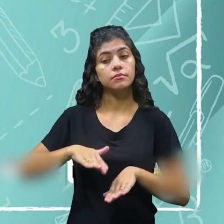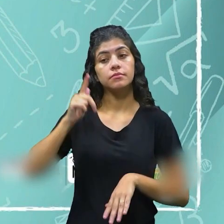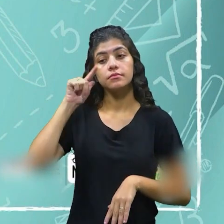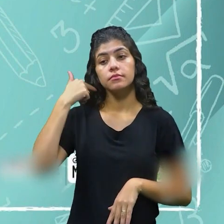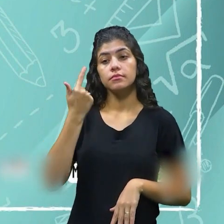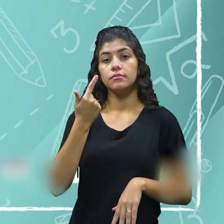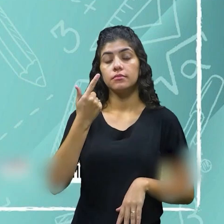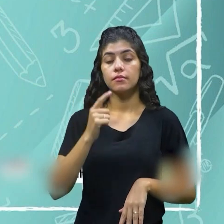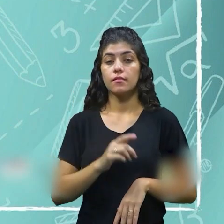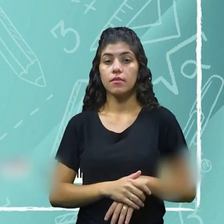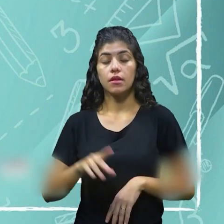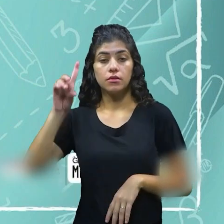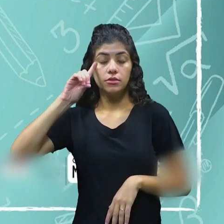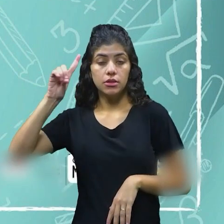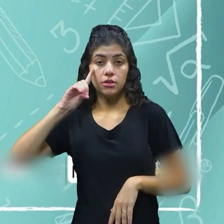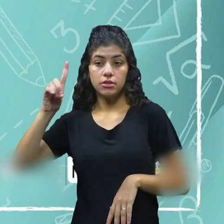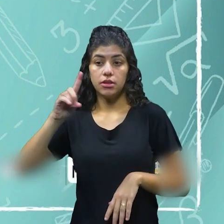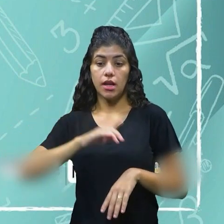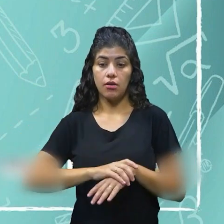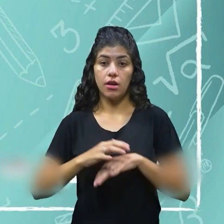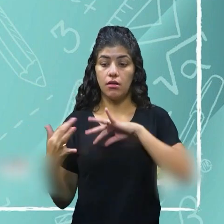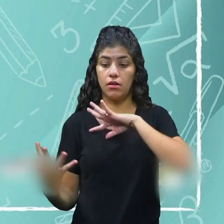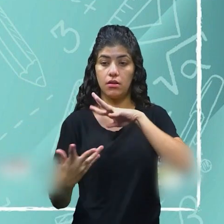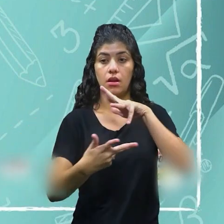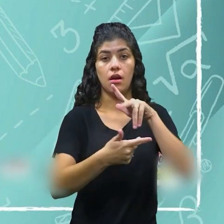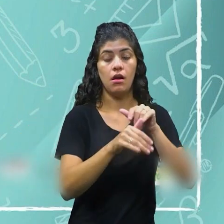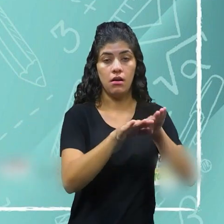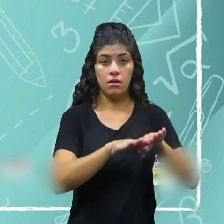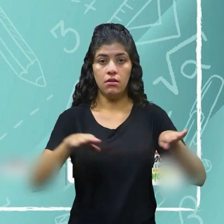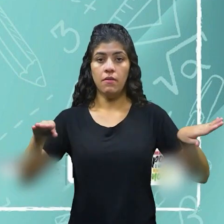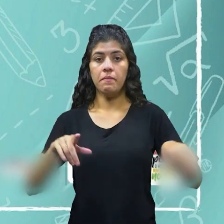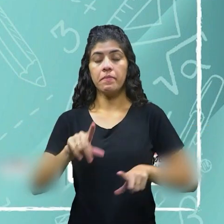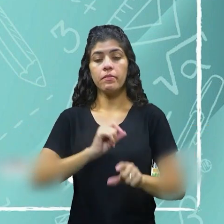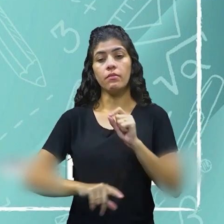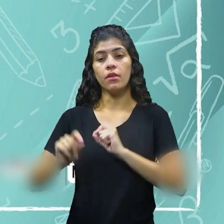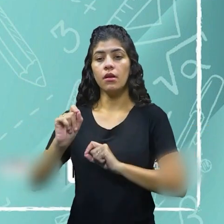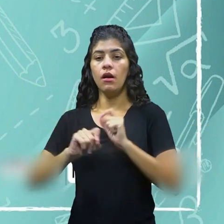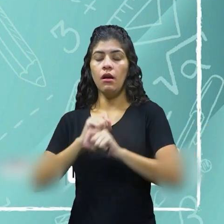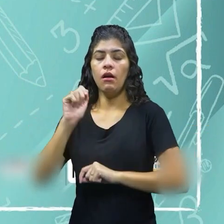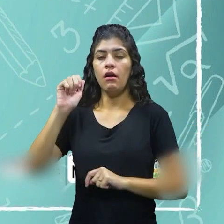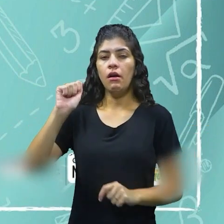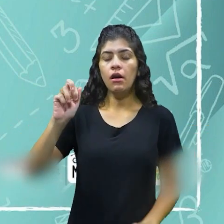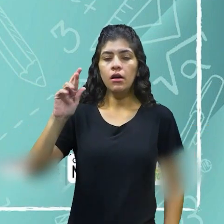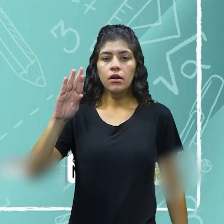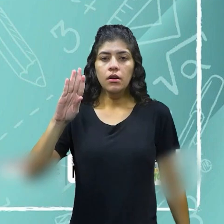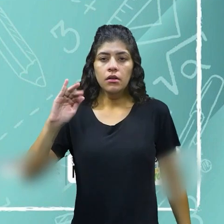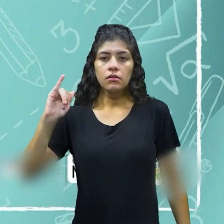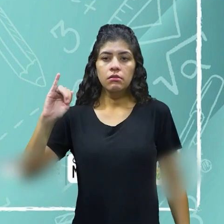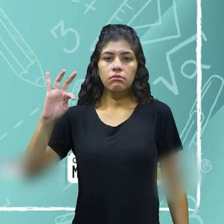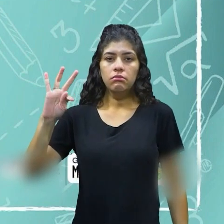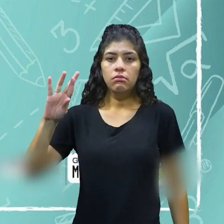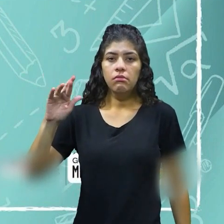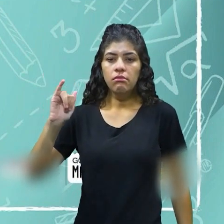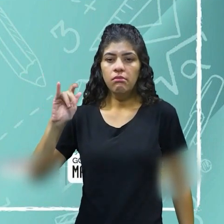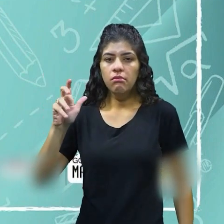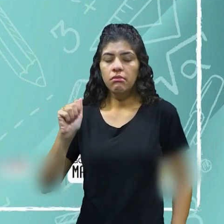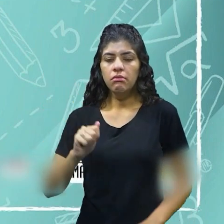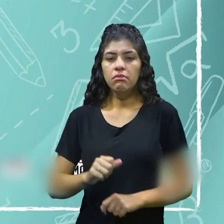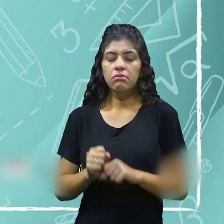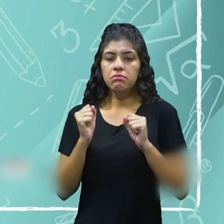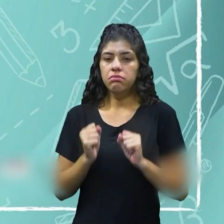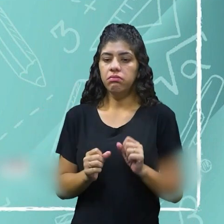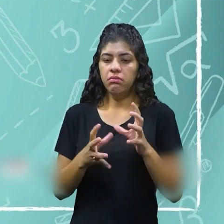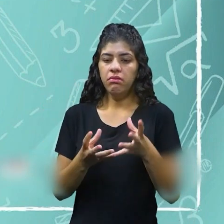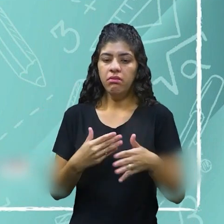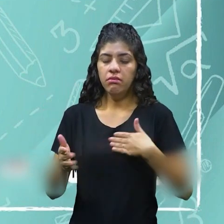cotidiano, o referencial é a Terra, mas a escolha do referencial é arbitrária. O que isso quer dizer? Você pode adotar qualquer coisa